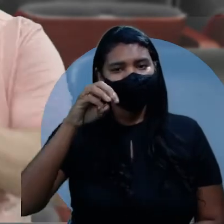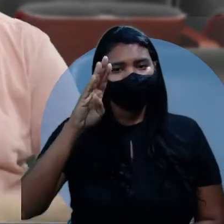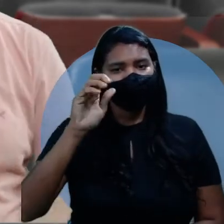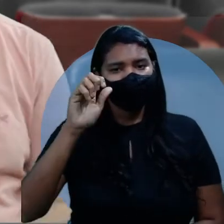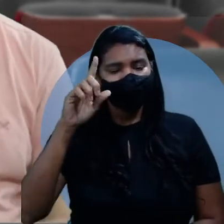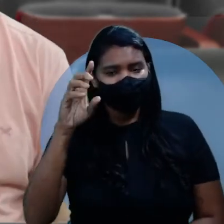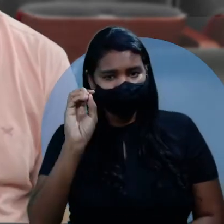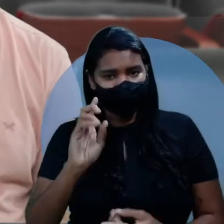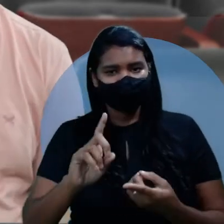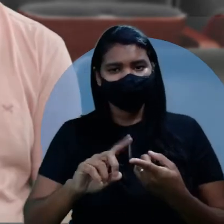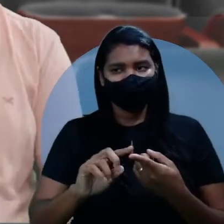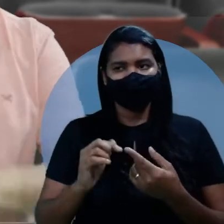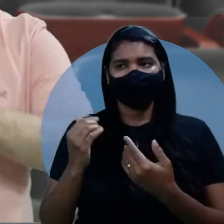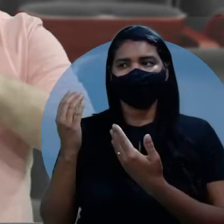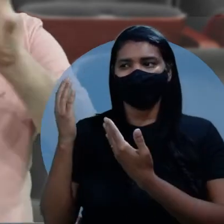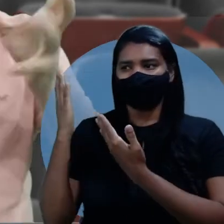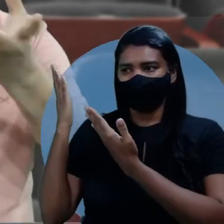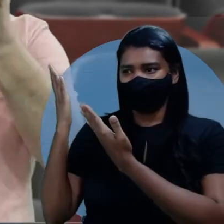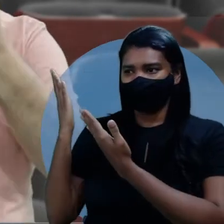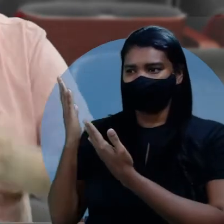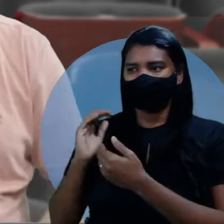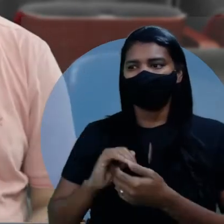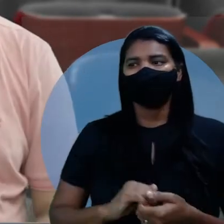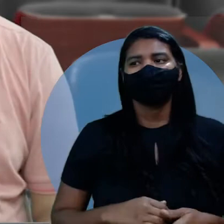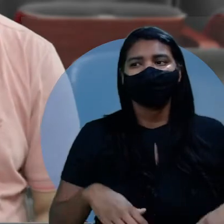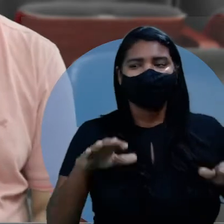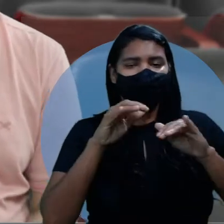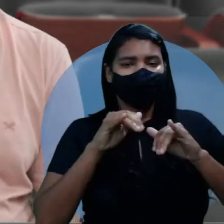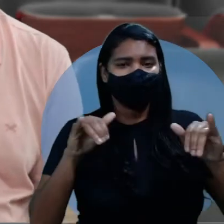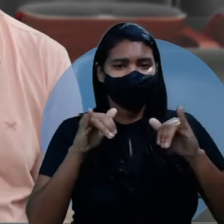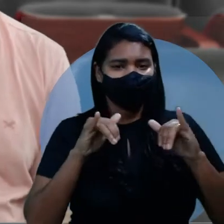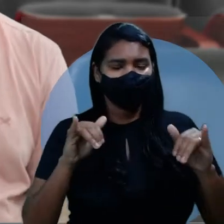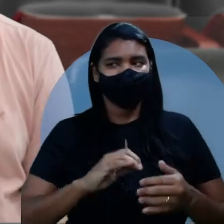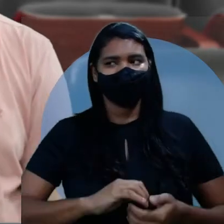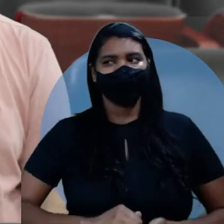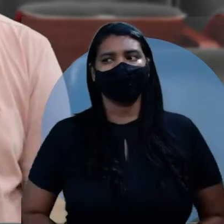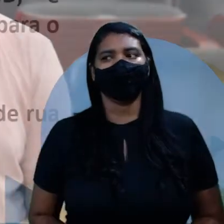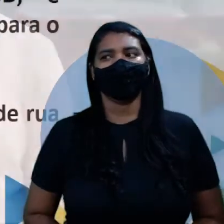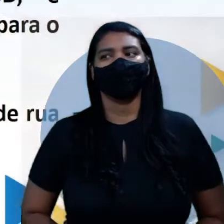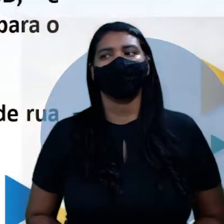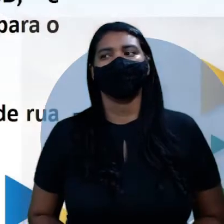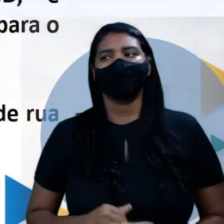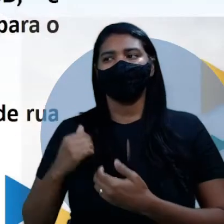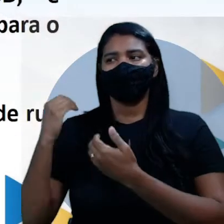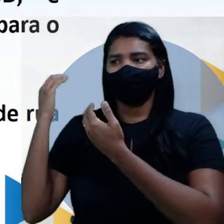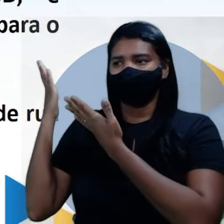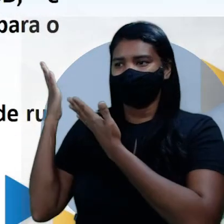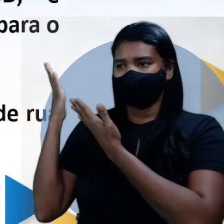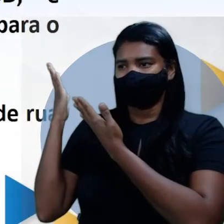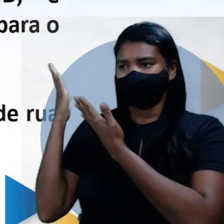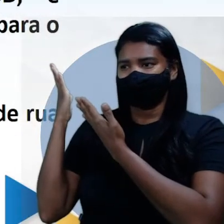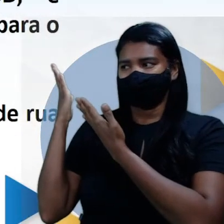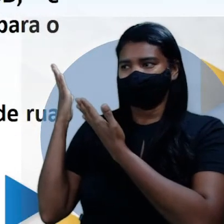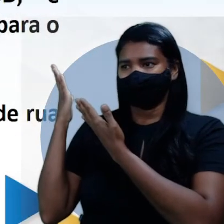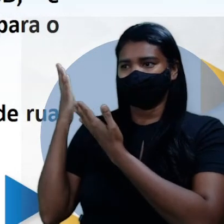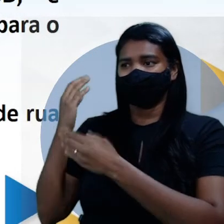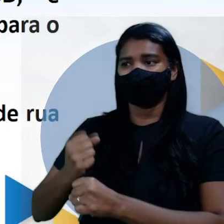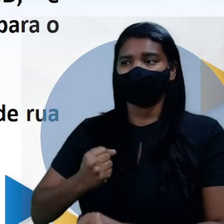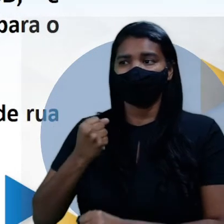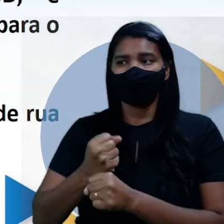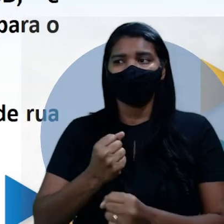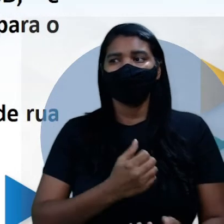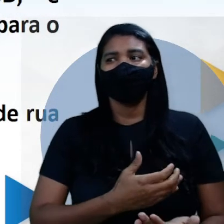aí, professor, o que o senhor falou. Nós podemos ver aqui essa informação na tela, nós temos... que a reforma, ela